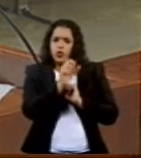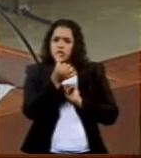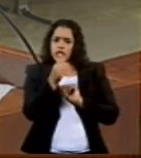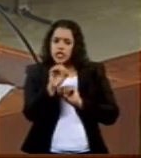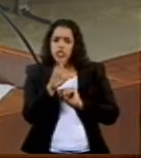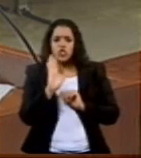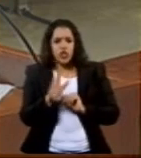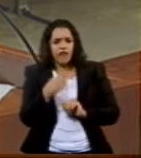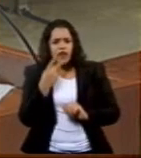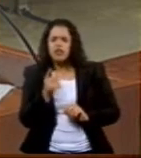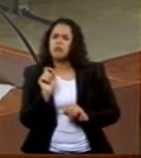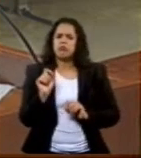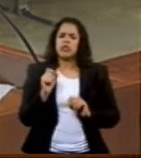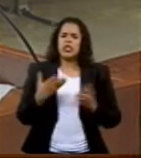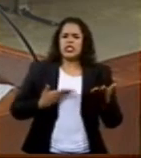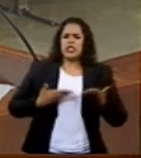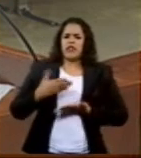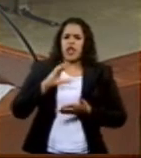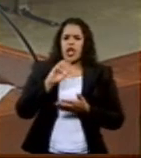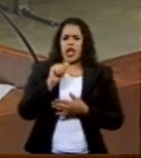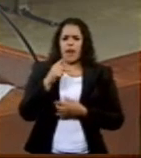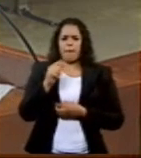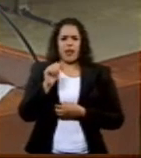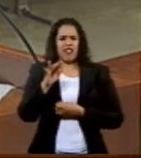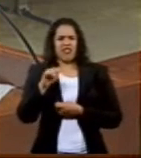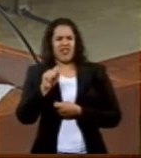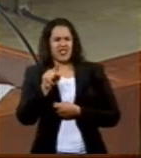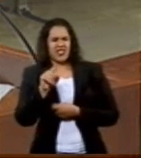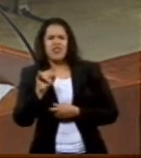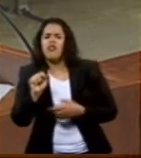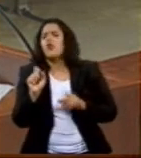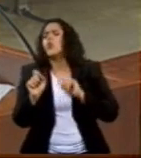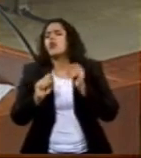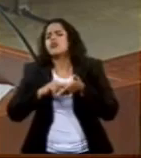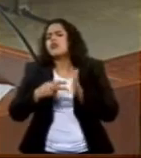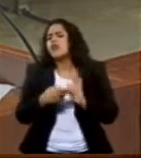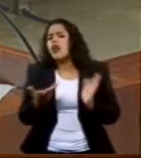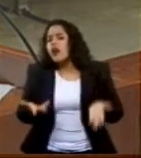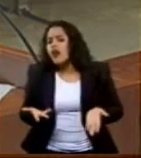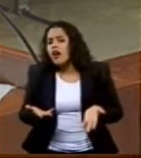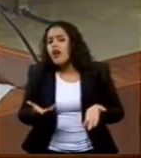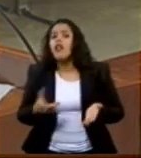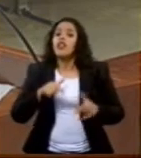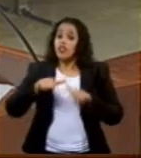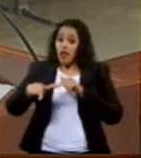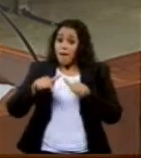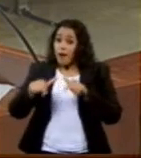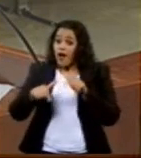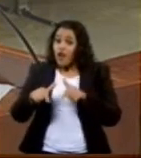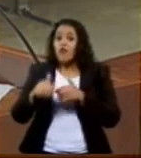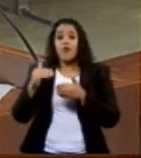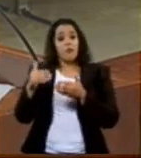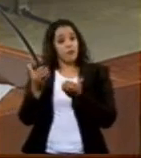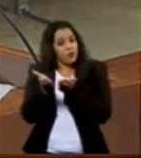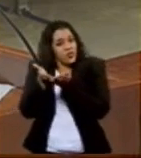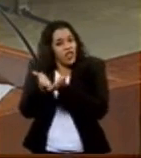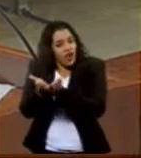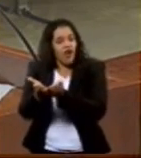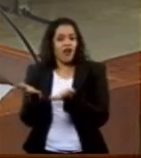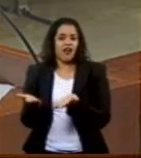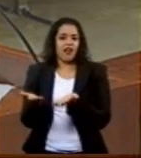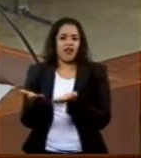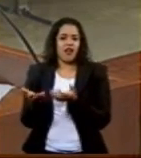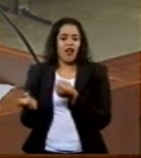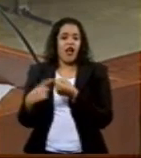de capatazia. E o que é serviço de capatazia, excelentíssimos senhores ministros? É trabalho portuário avulso. Capatazia, ela